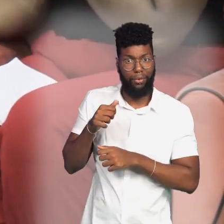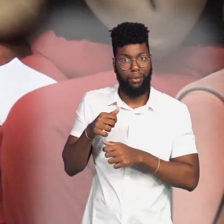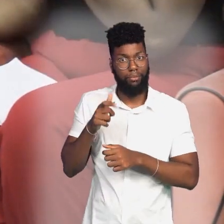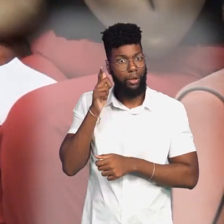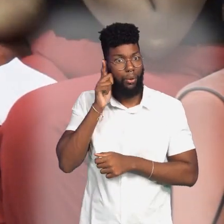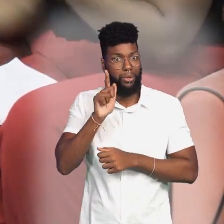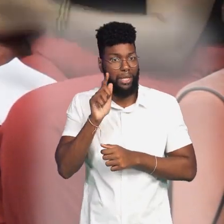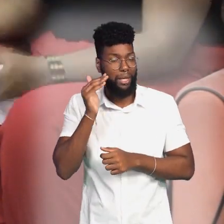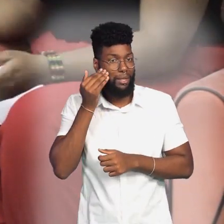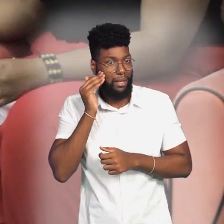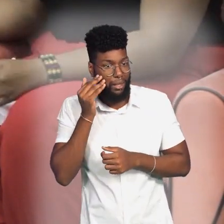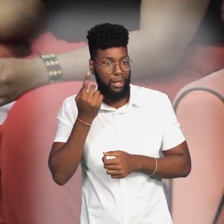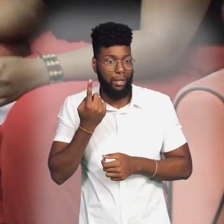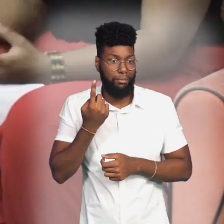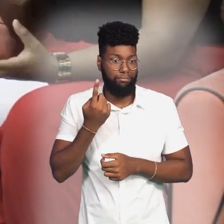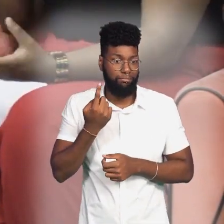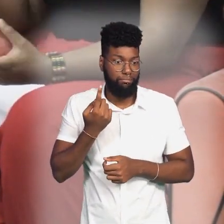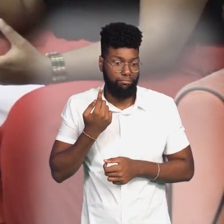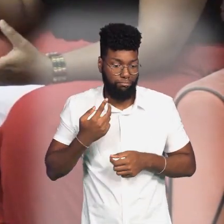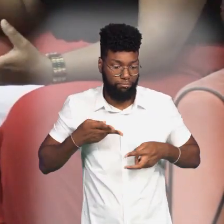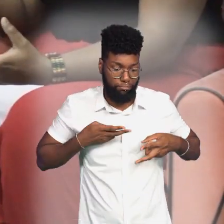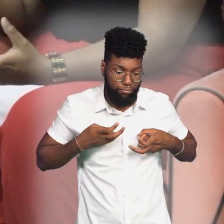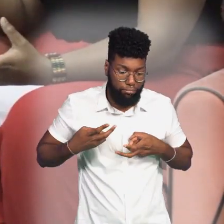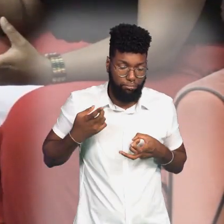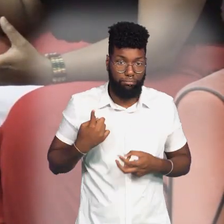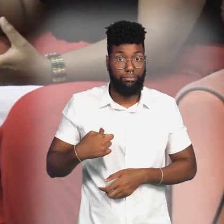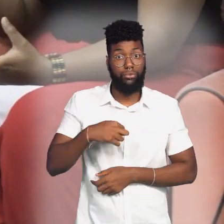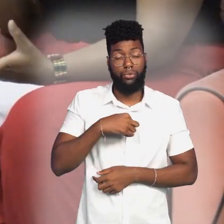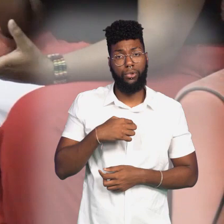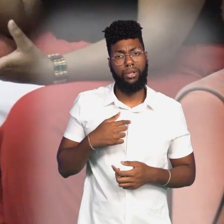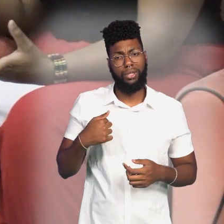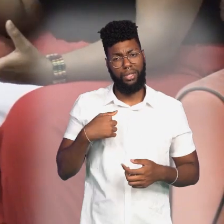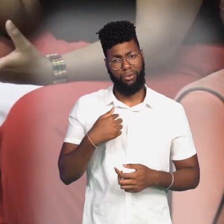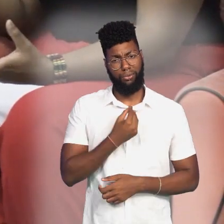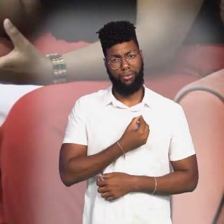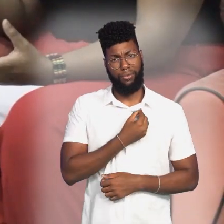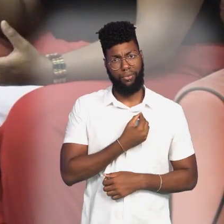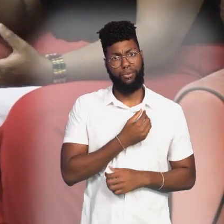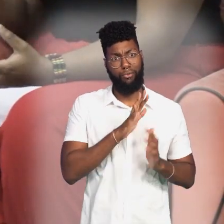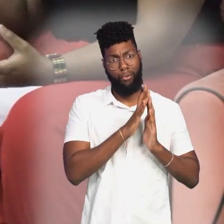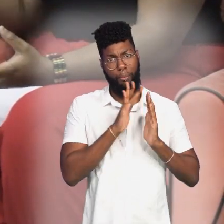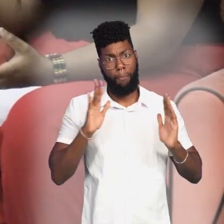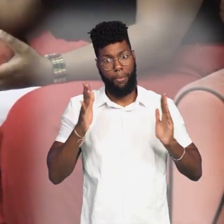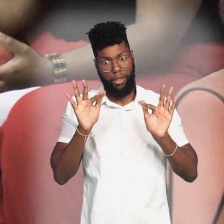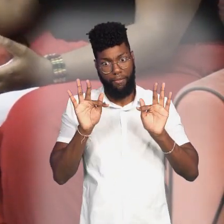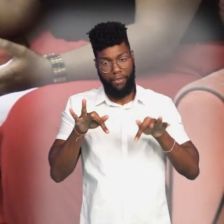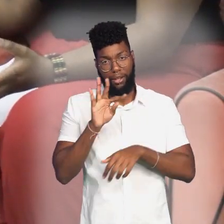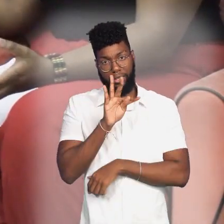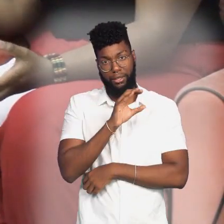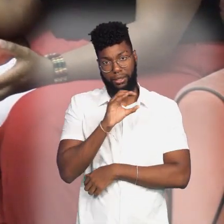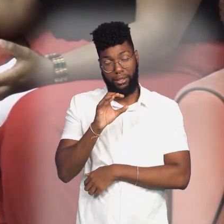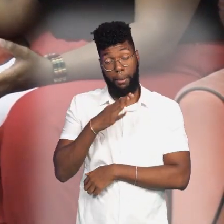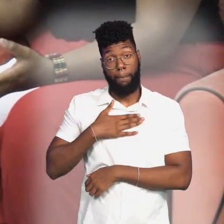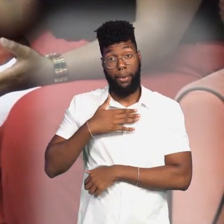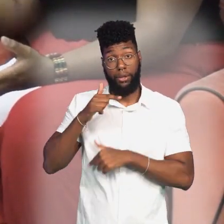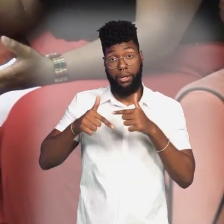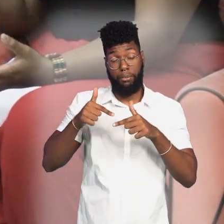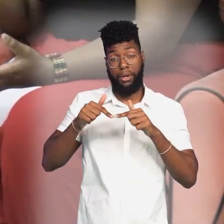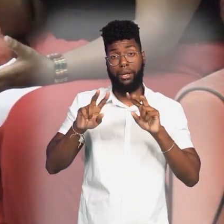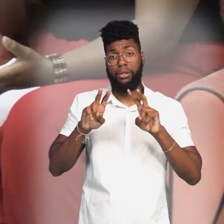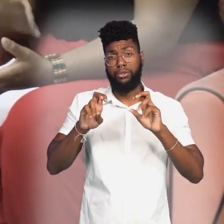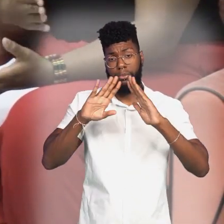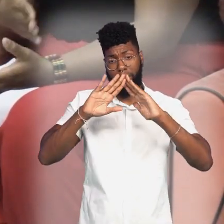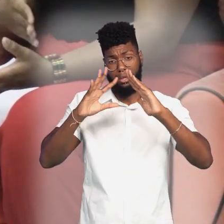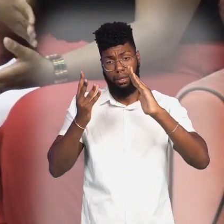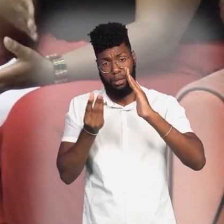sobre nós, né? Para mim, eu estou passando um período agora de conclusão de TCC, então o meu trabalho é sobre quilombos, né?